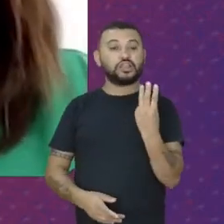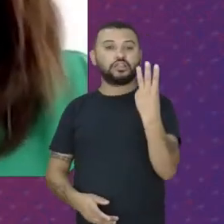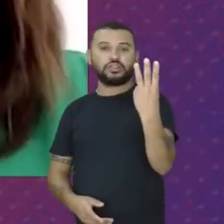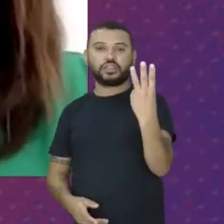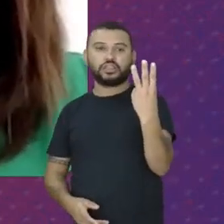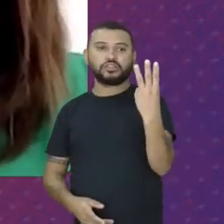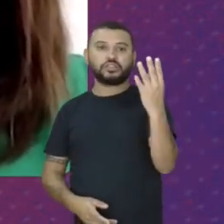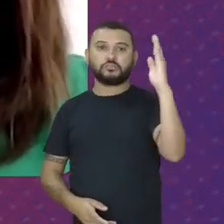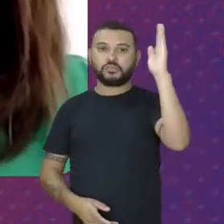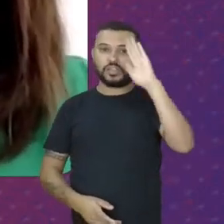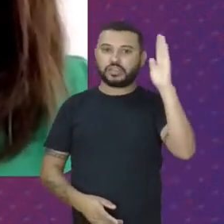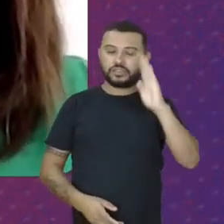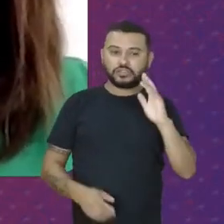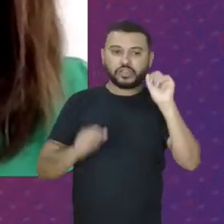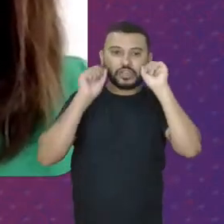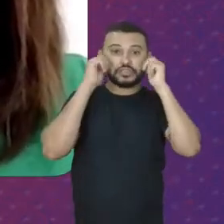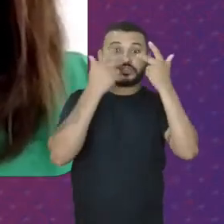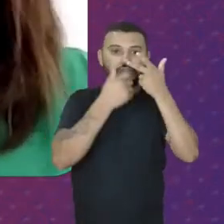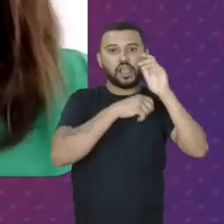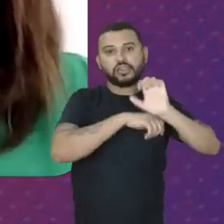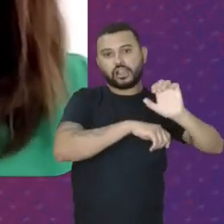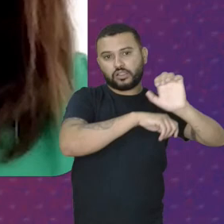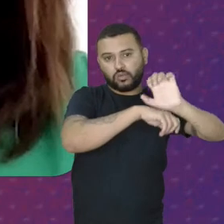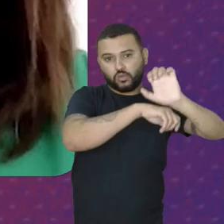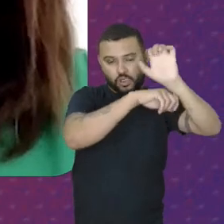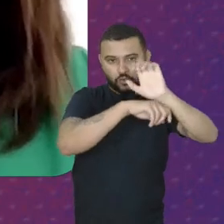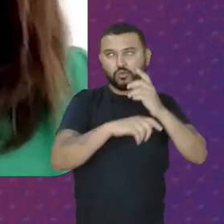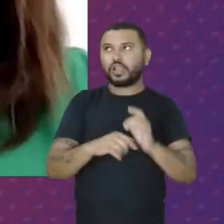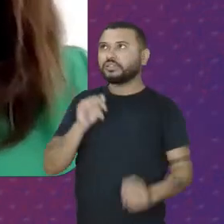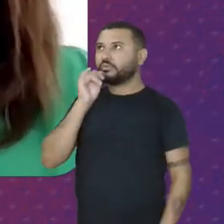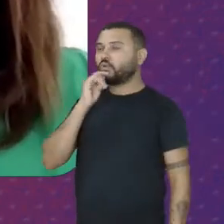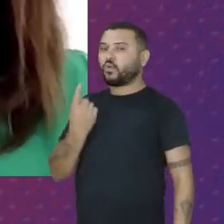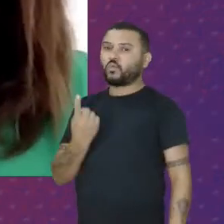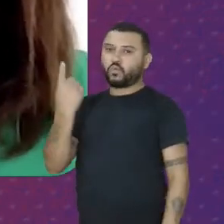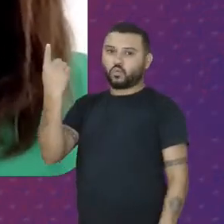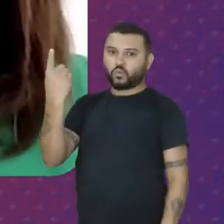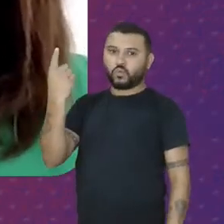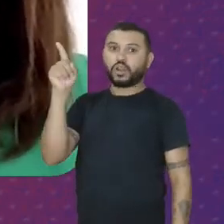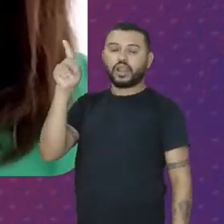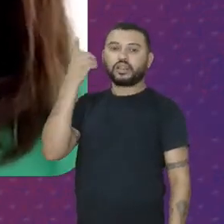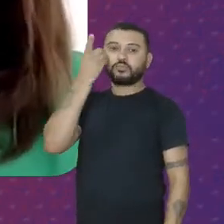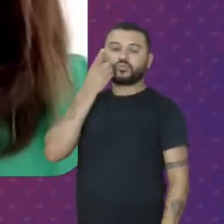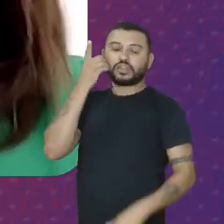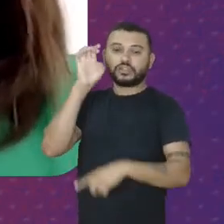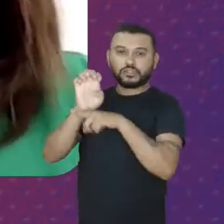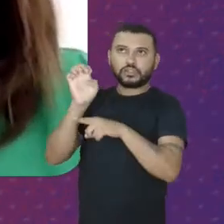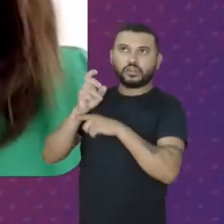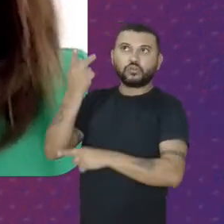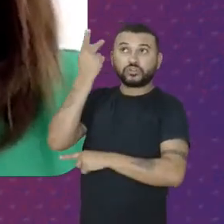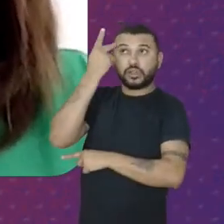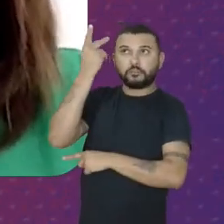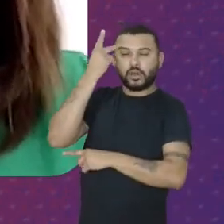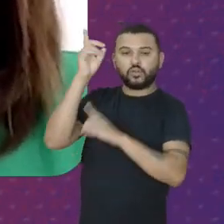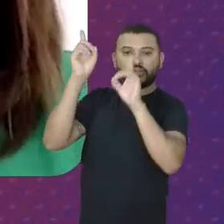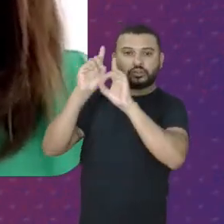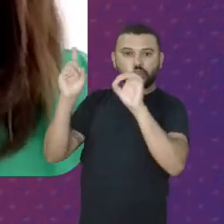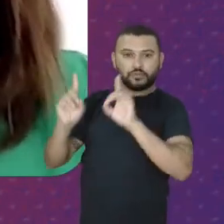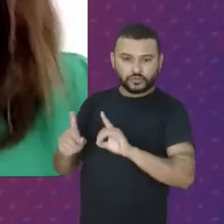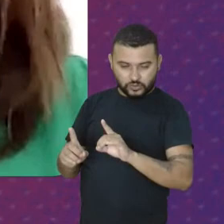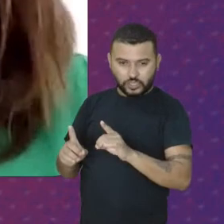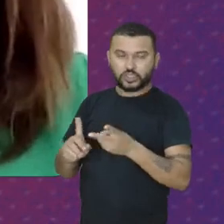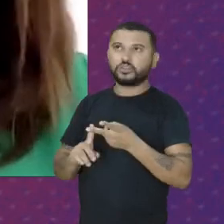no Brasil nas assembleias estaduais. Um deputado estadual em São Paulo com deficiência